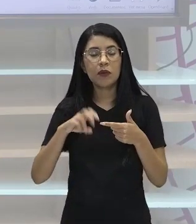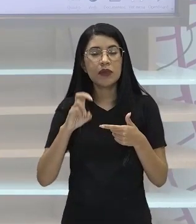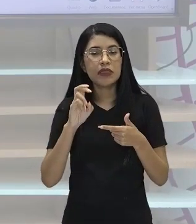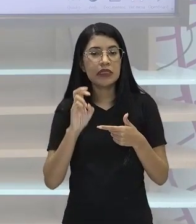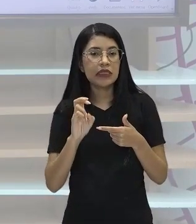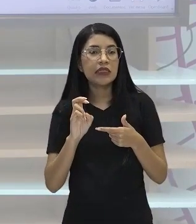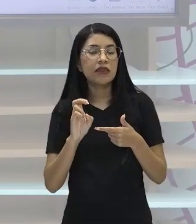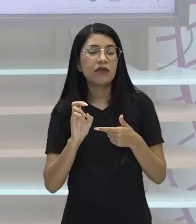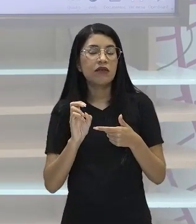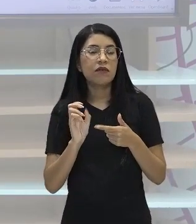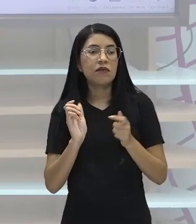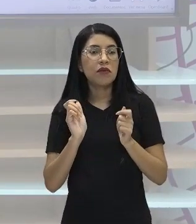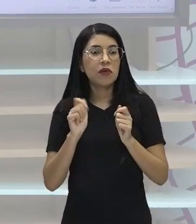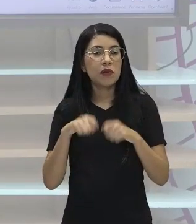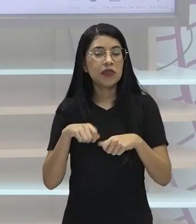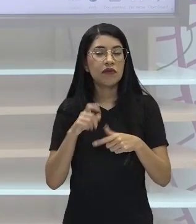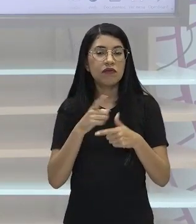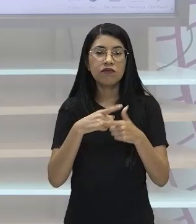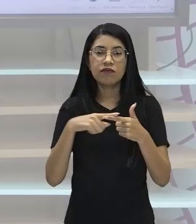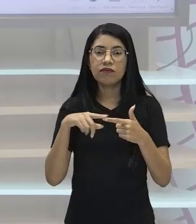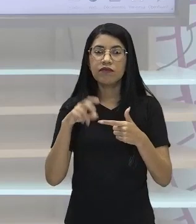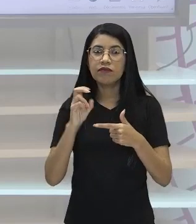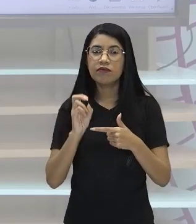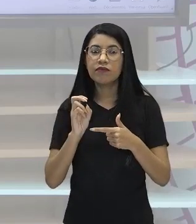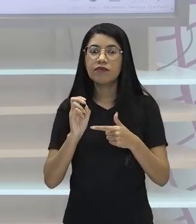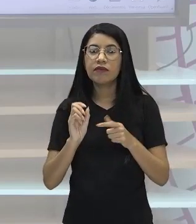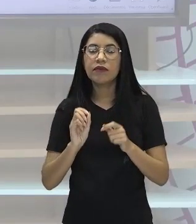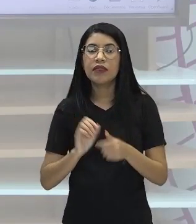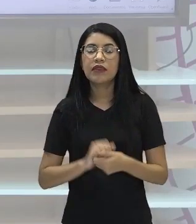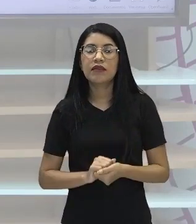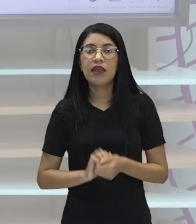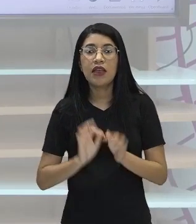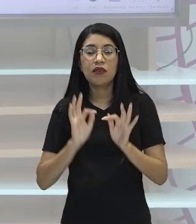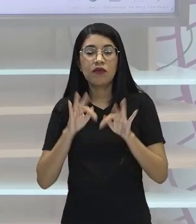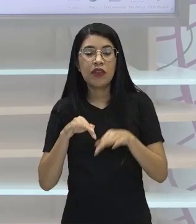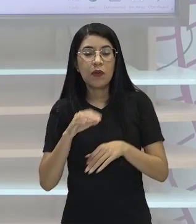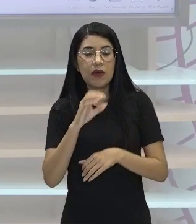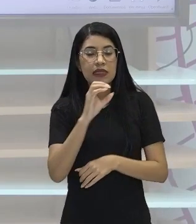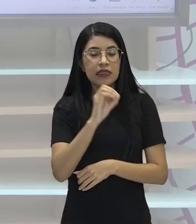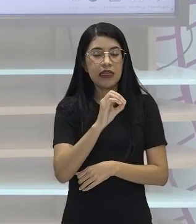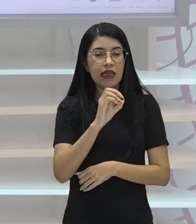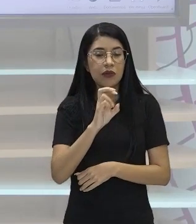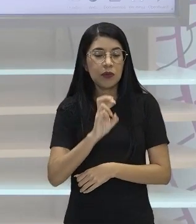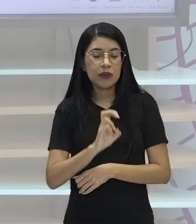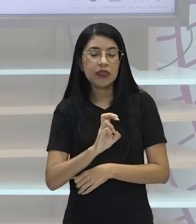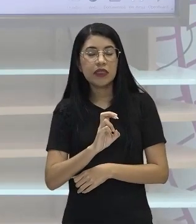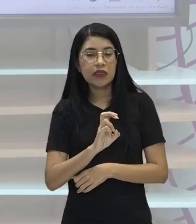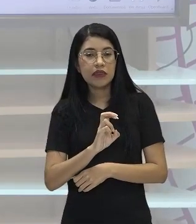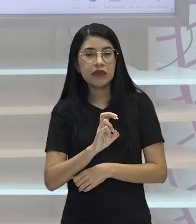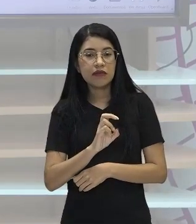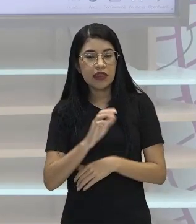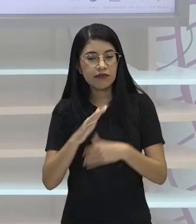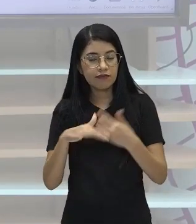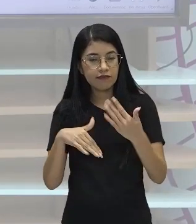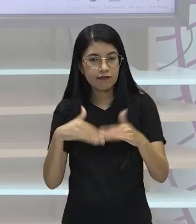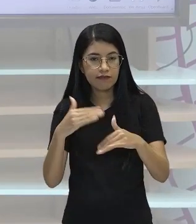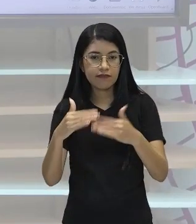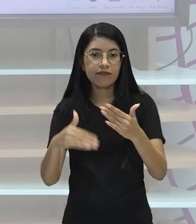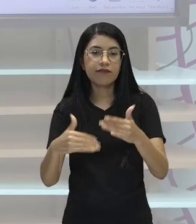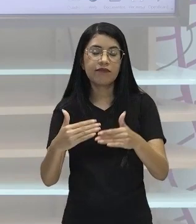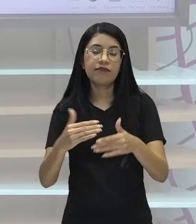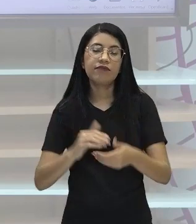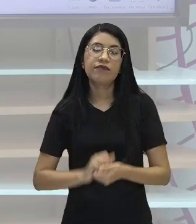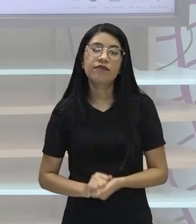por 5, pessoal? Quando ele termina em 0 ou 5. Olha só que legal. E assim sucessivamente.